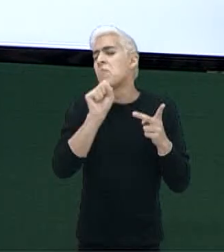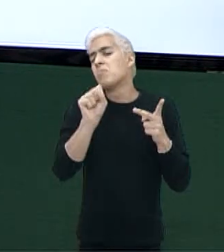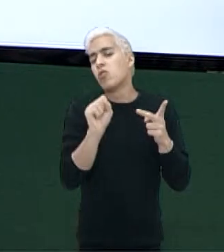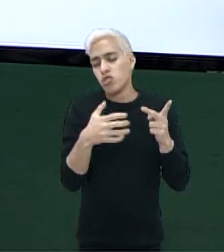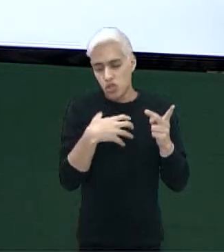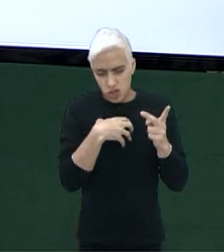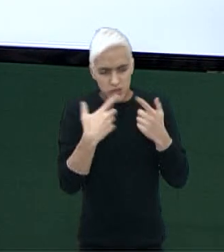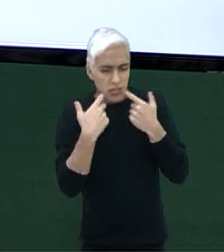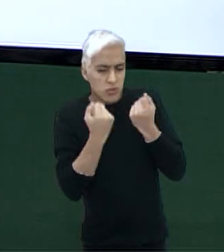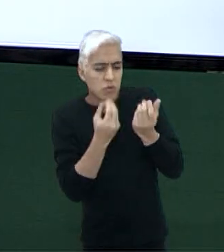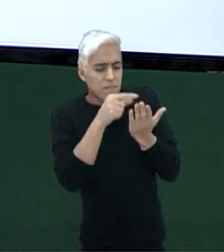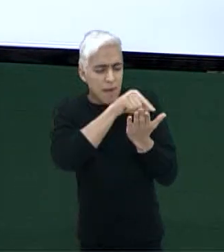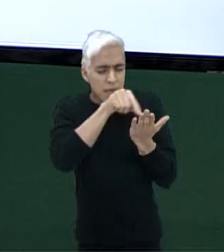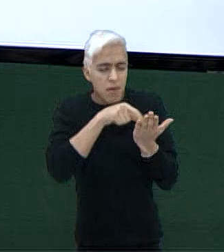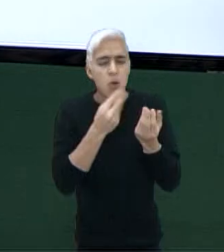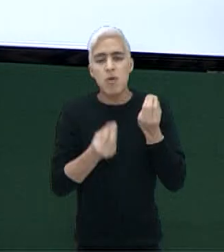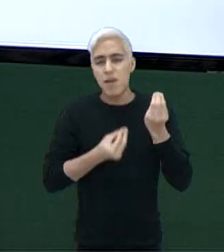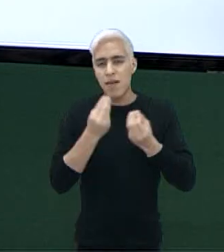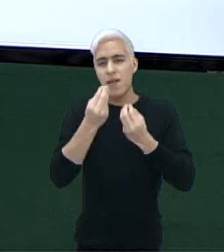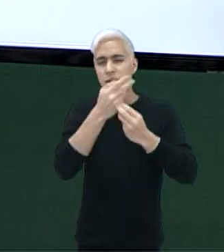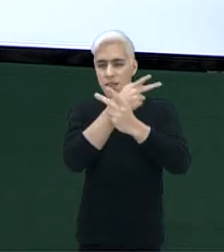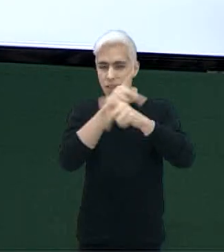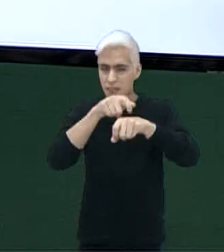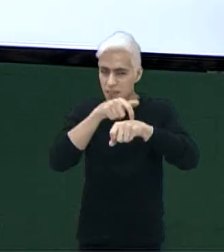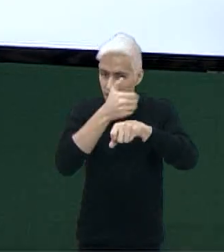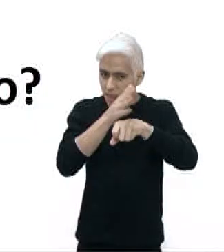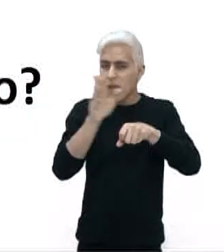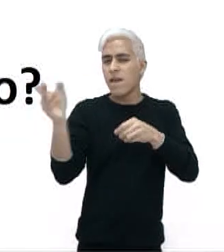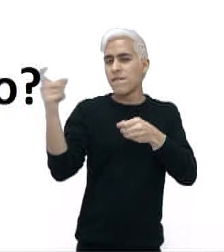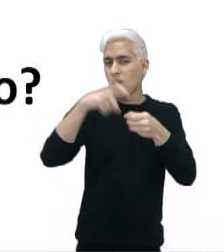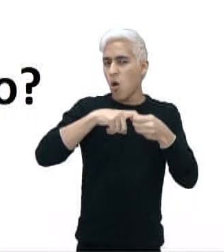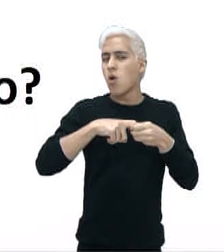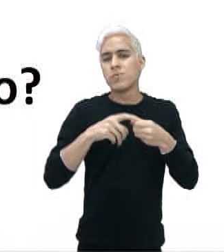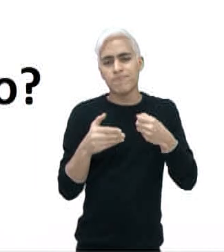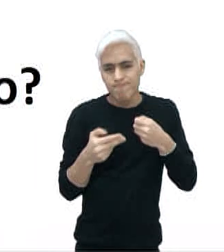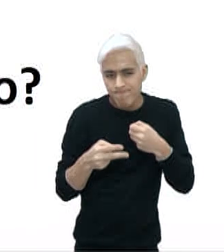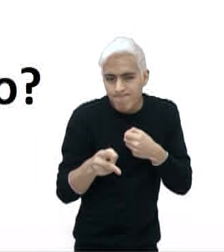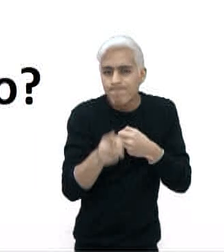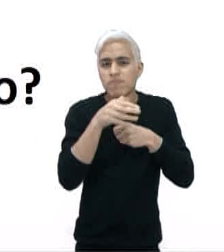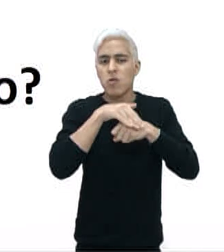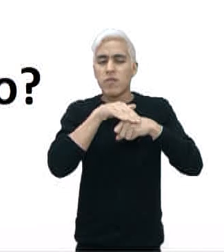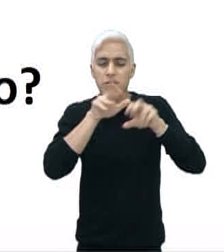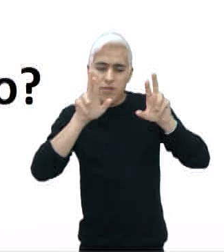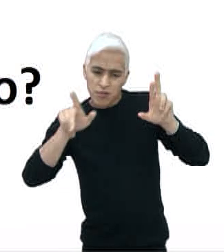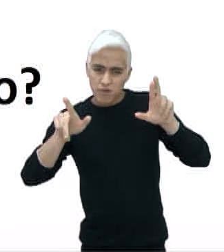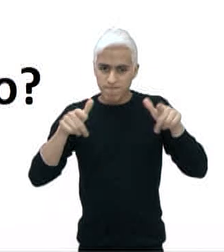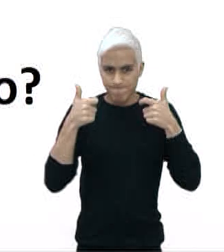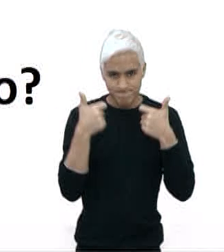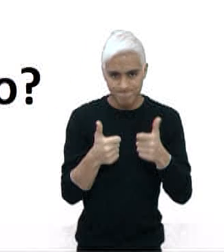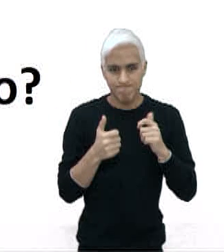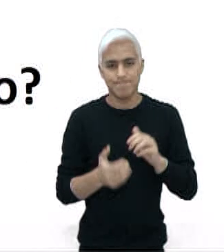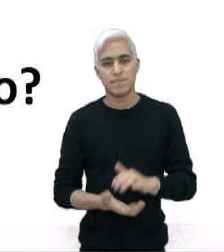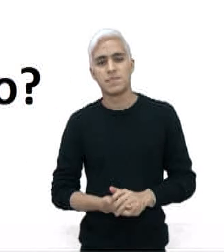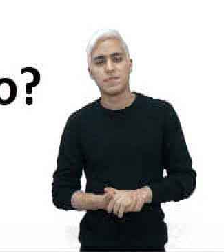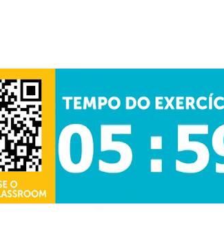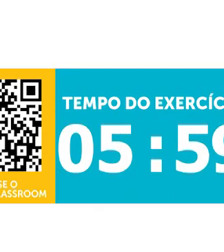nas marcas linguísticas. Eu vou te dar um tempo e aí a gente volta para conversar sobre essas diferenças.